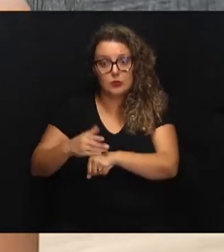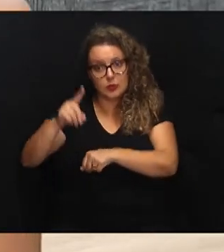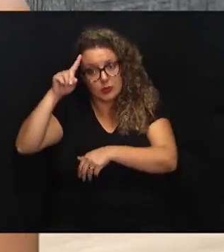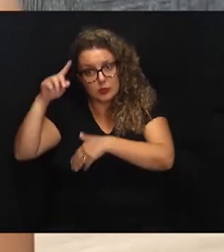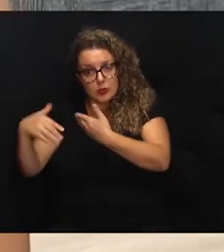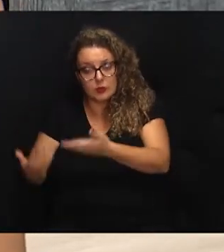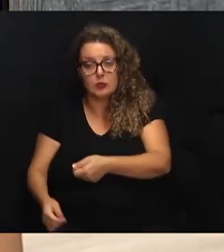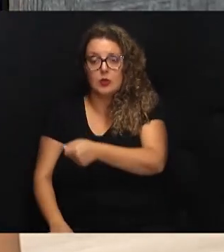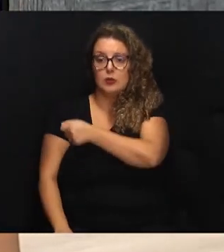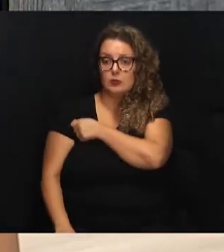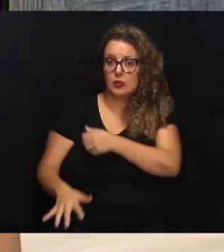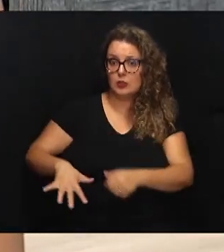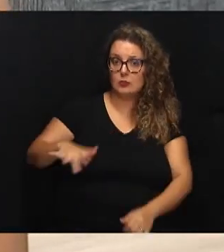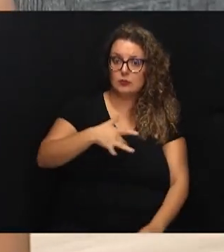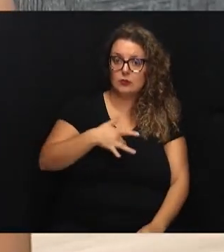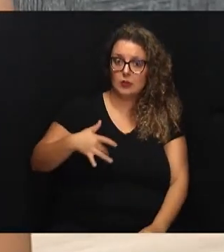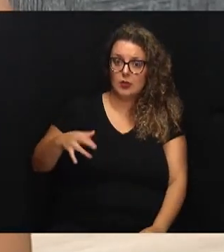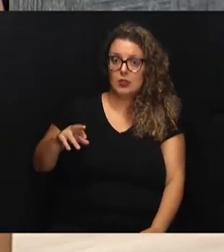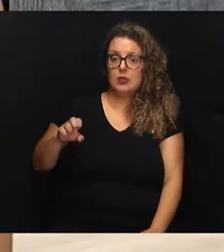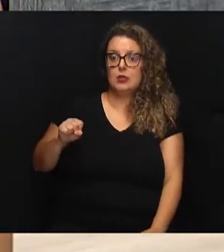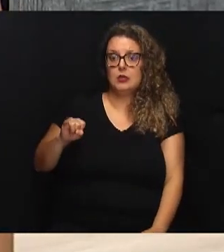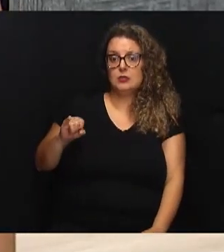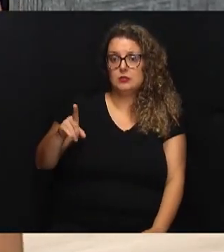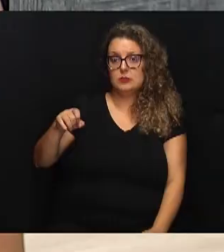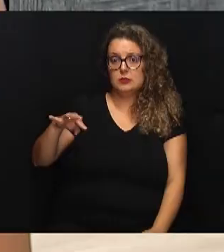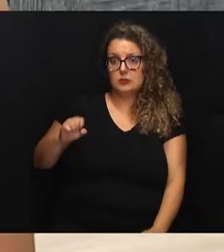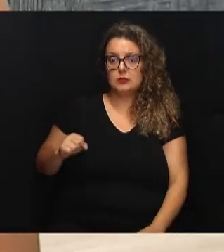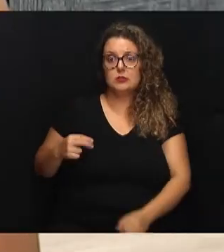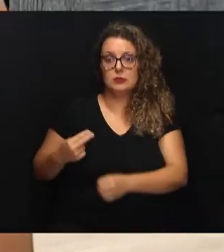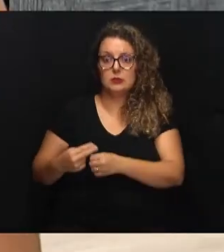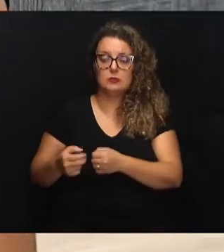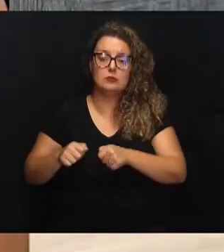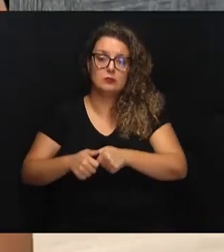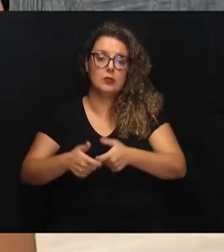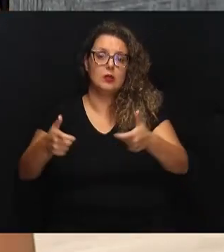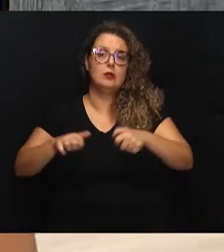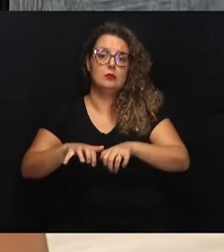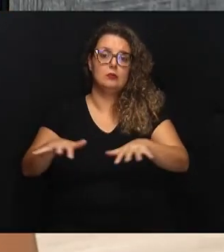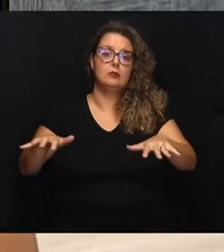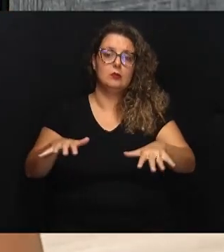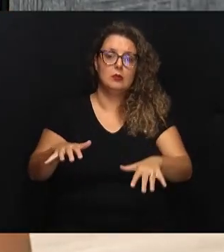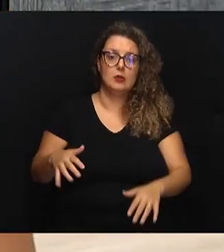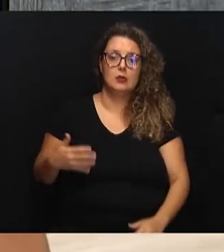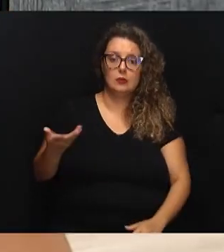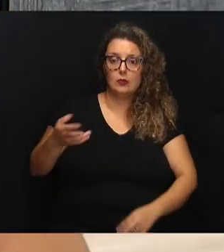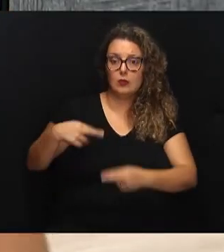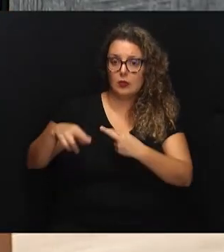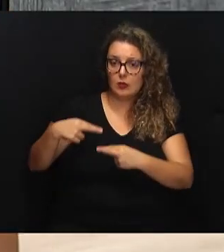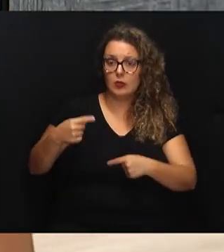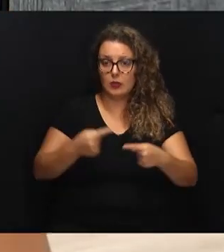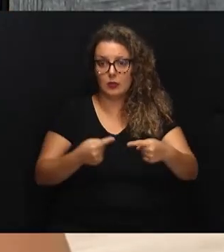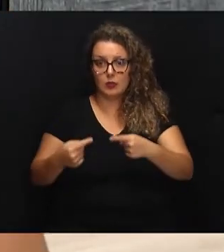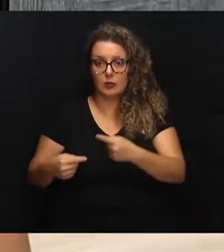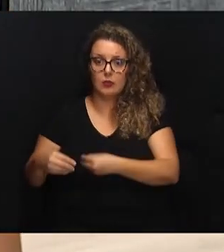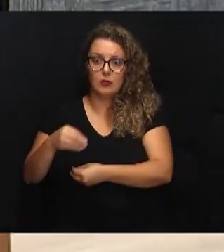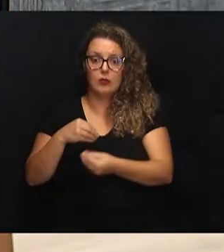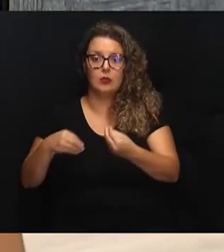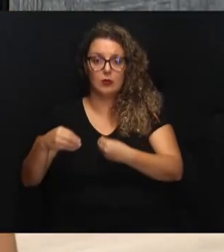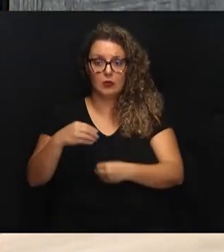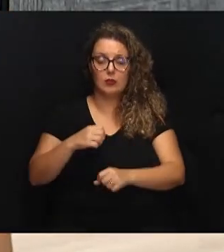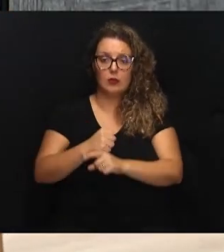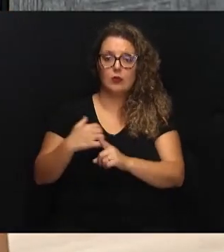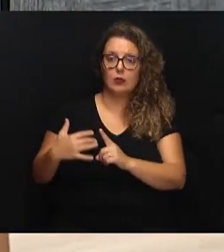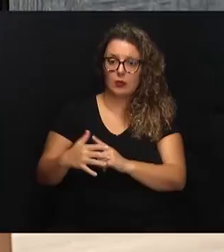estudantes das áreas de saúde e residentes da Unicamp. Para ampliar ainda mais essa questão, esse debate e envolver a sociedade e os